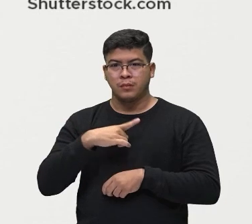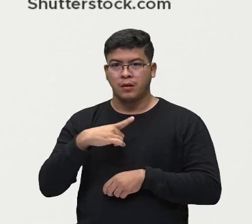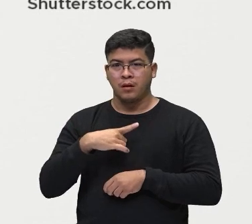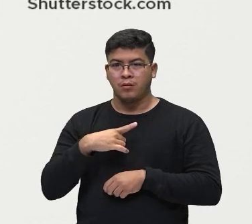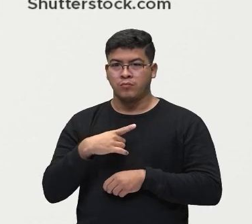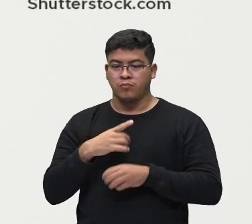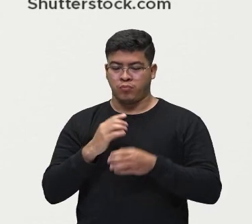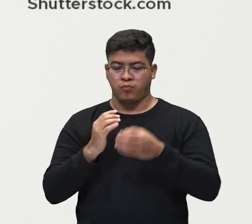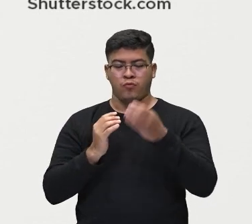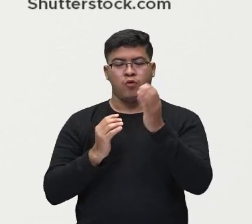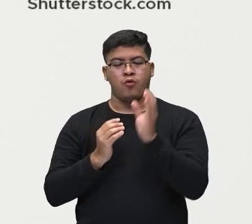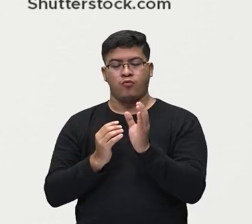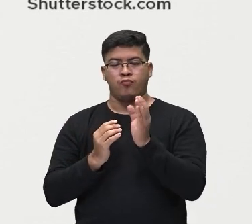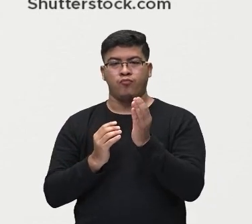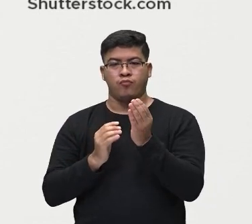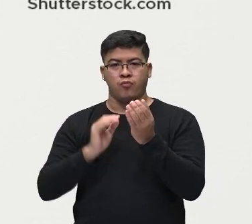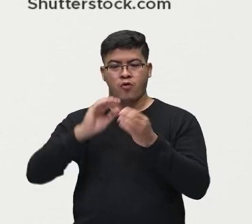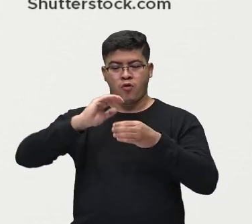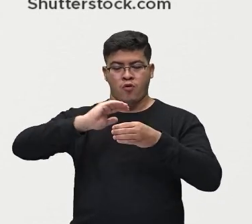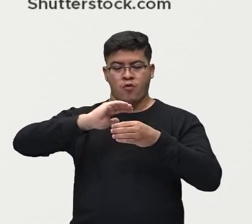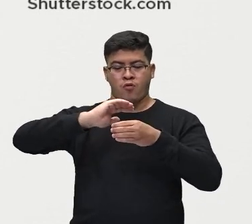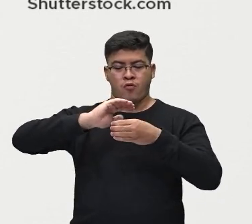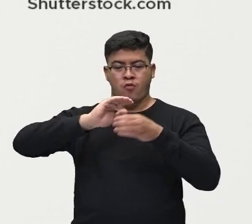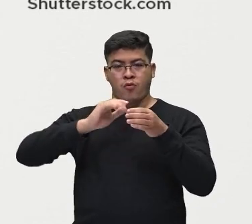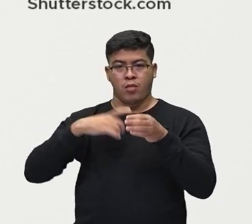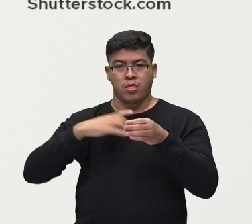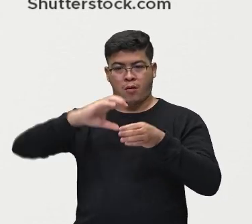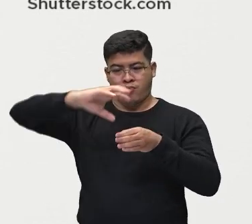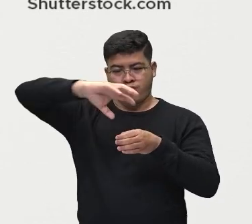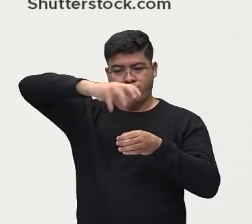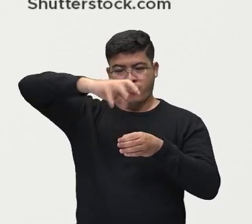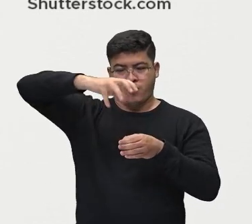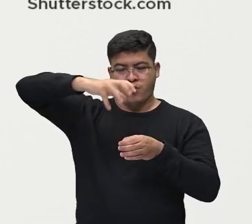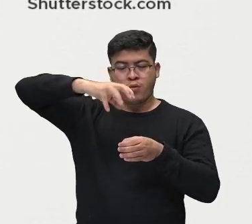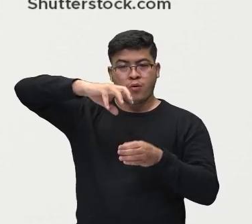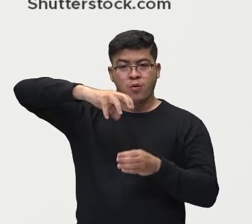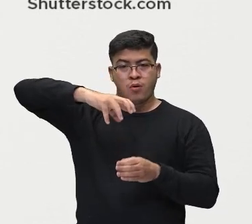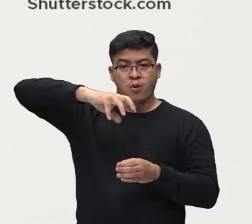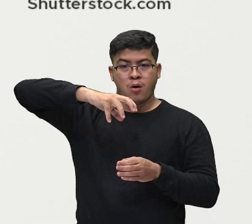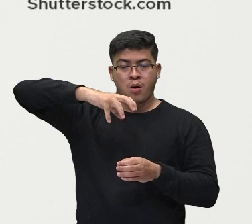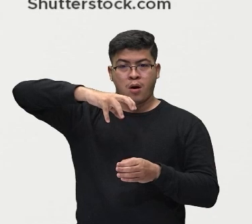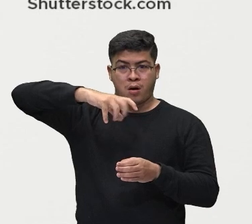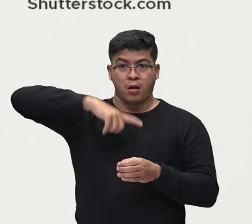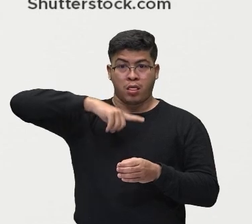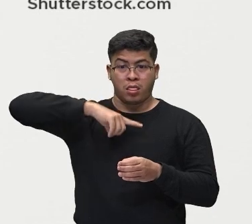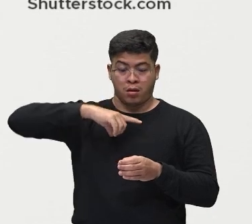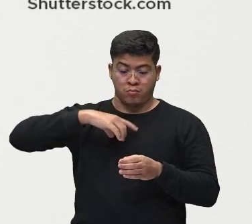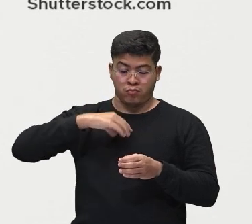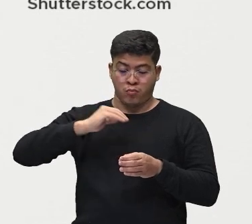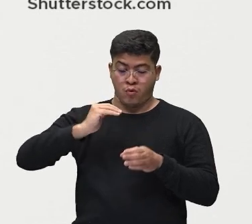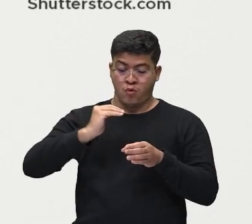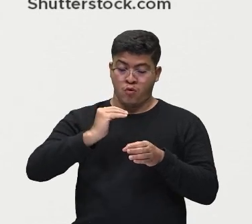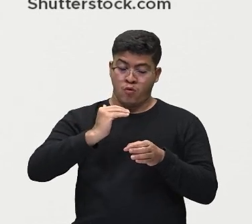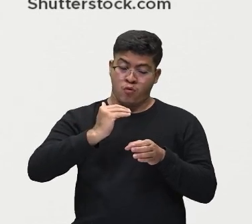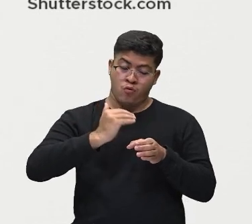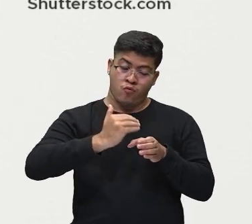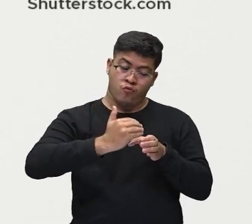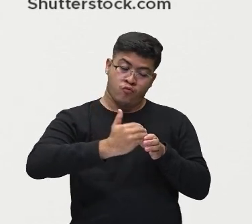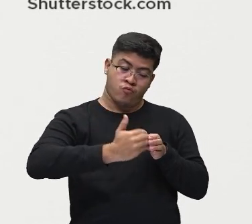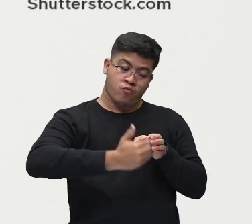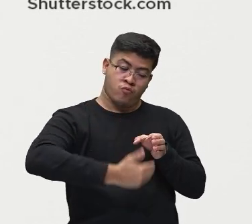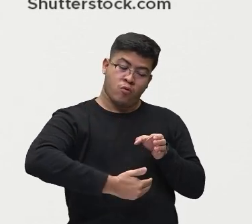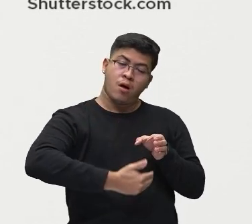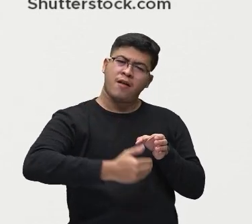térmica. Observe, você tem a tampa, tem uma parede de vidro, parede espelhada, você vai